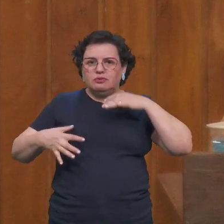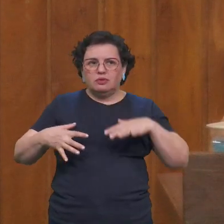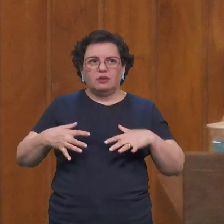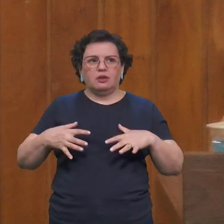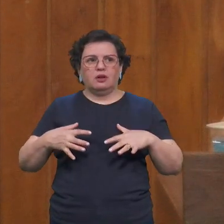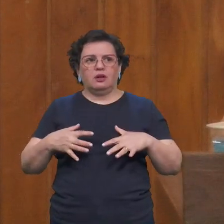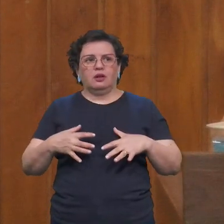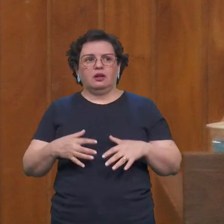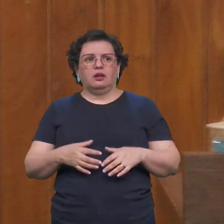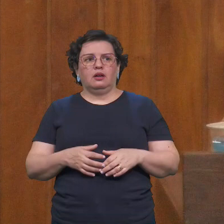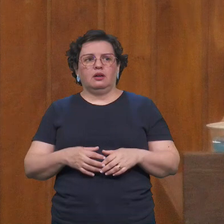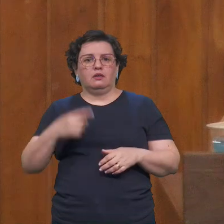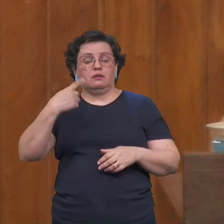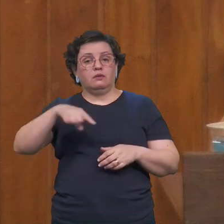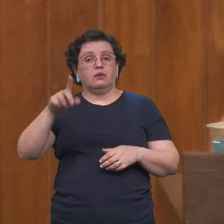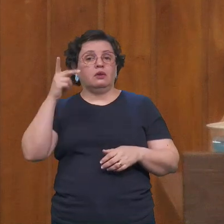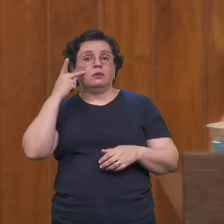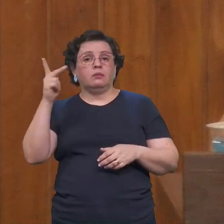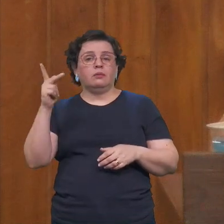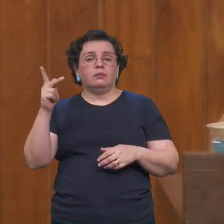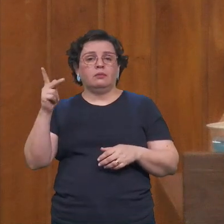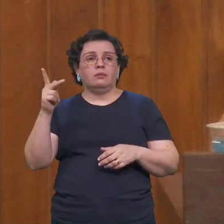ela foi para suprir